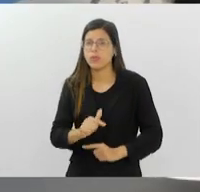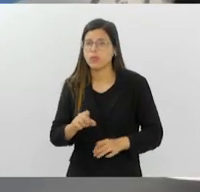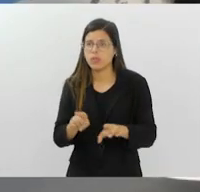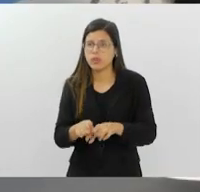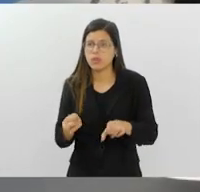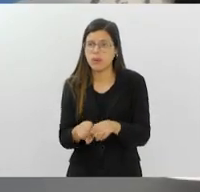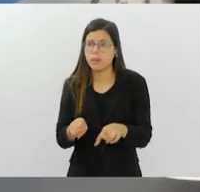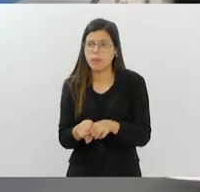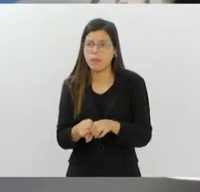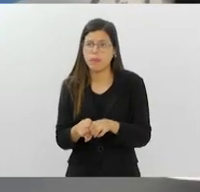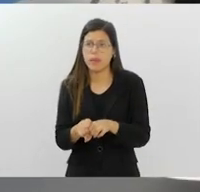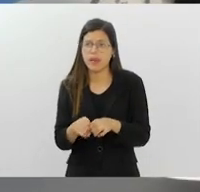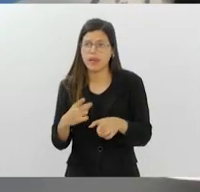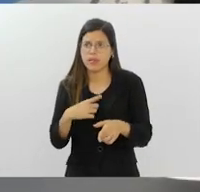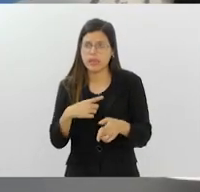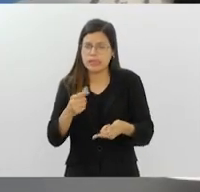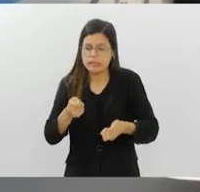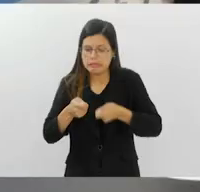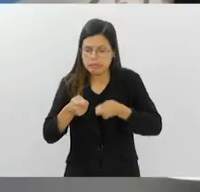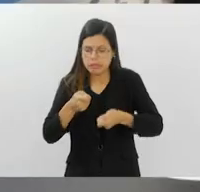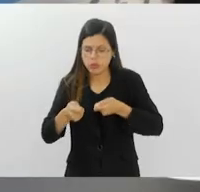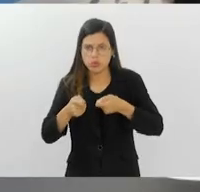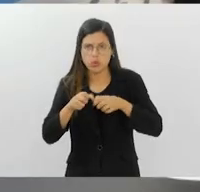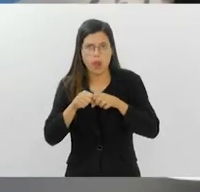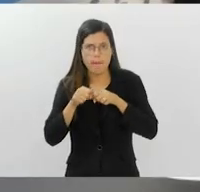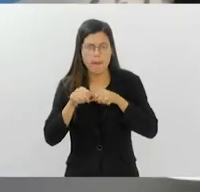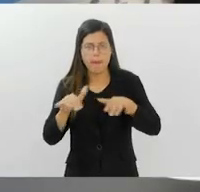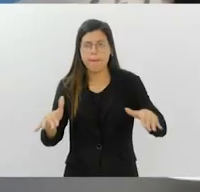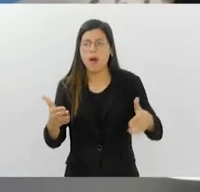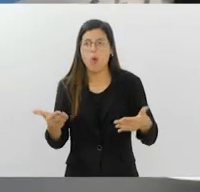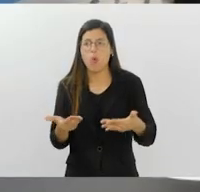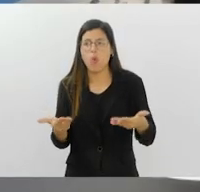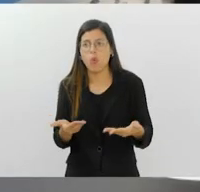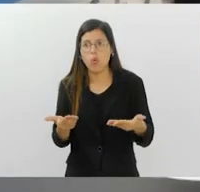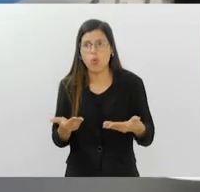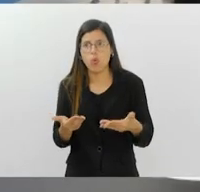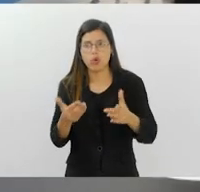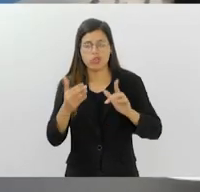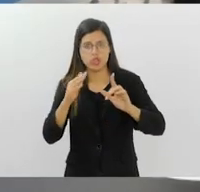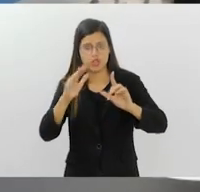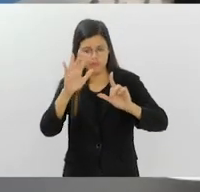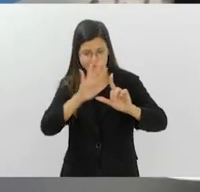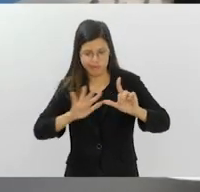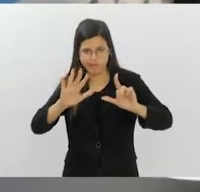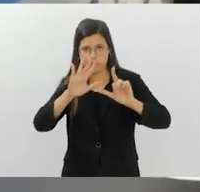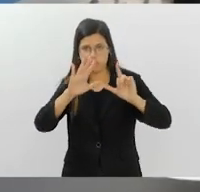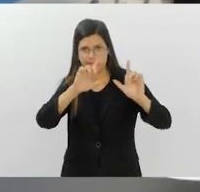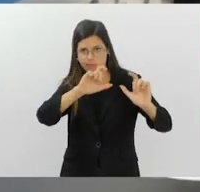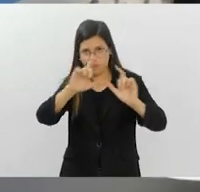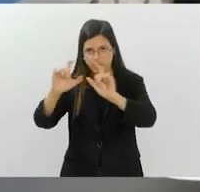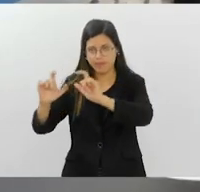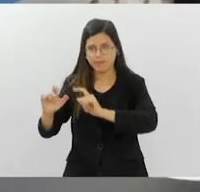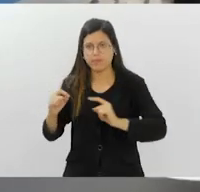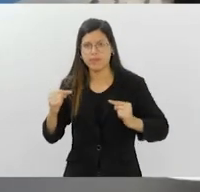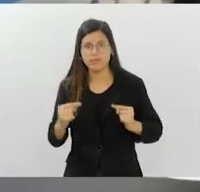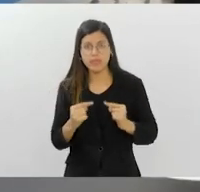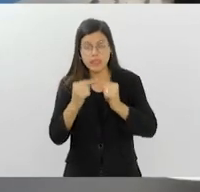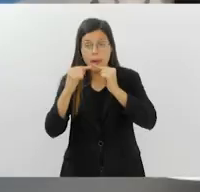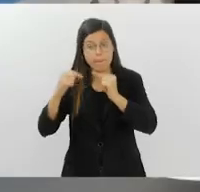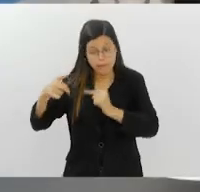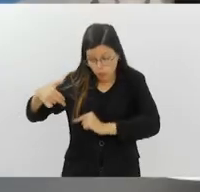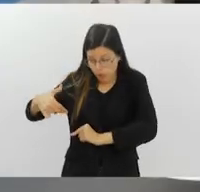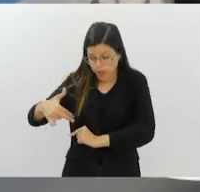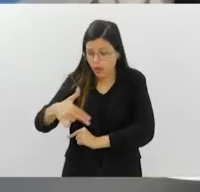expoentes desse controle inclusive hoje h na China biometria facial que biometria que consegue identificar as pessoas pelo caminhar